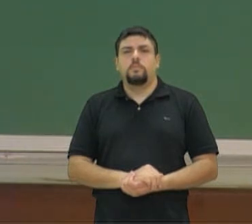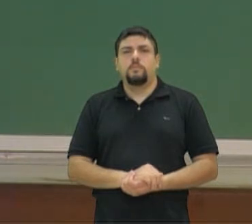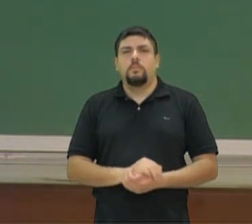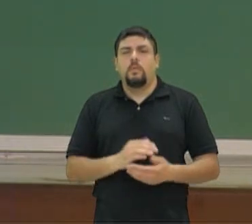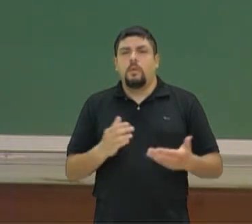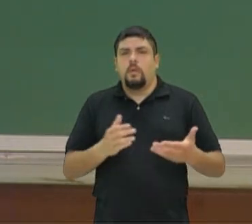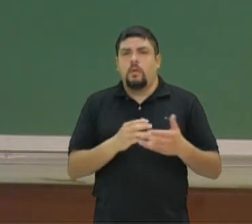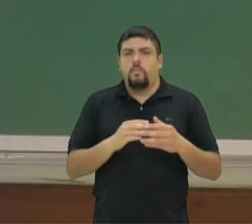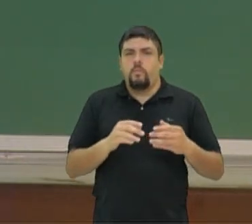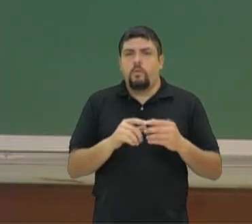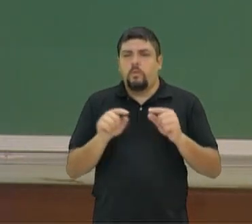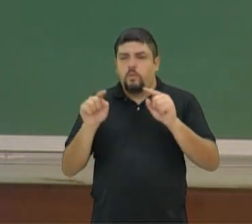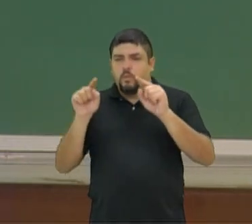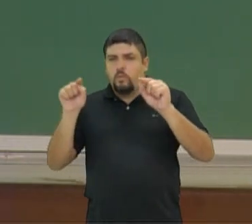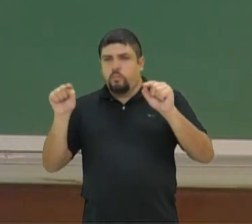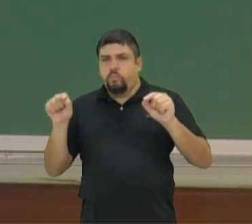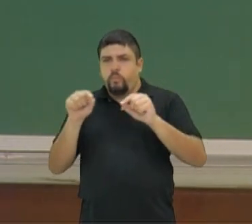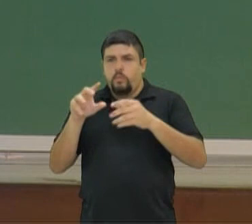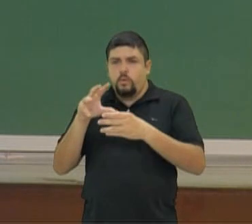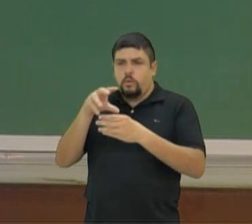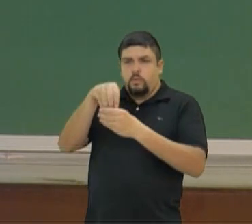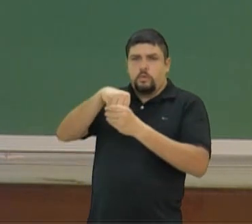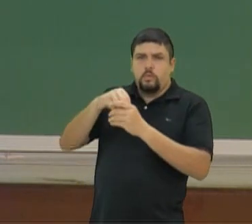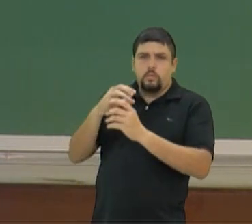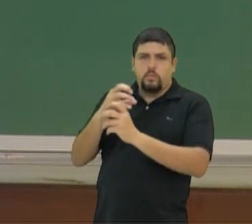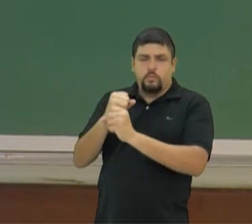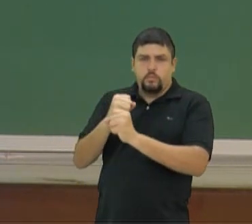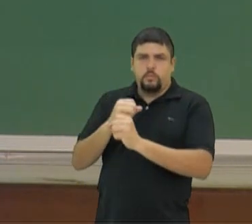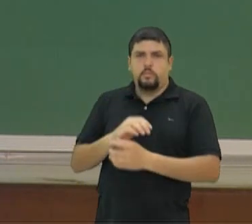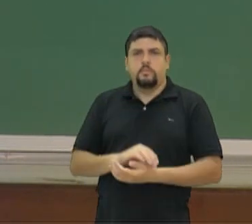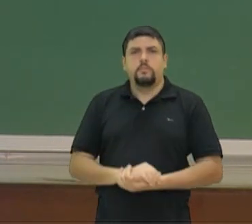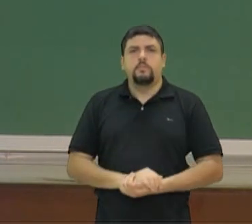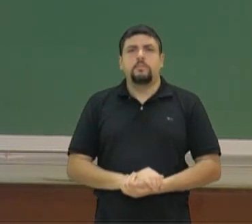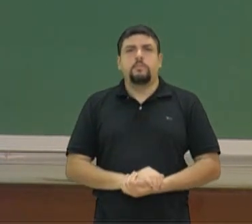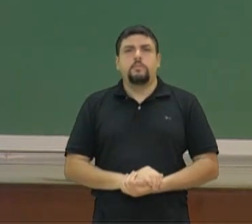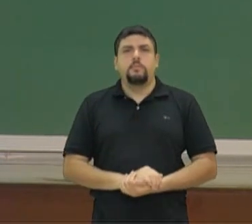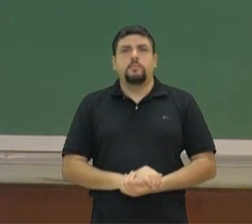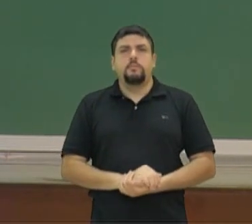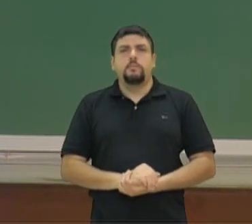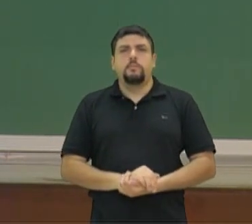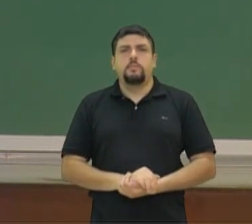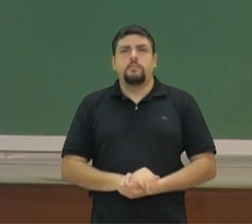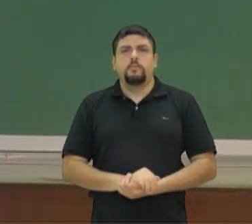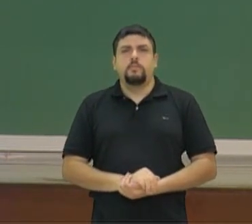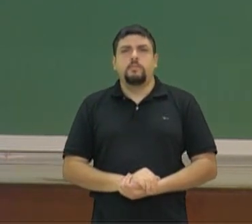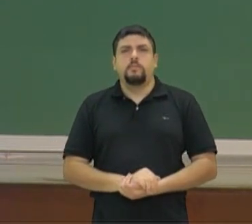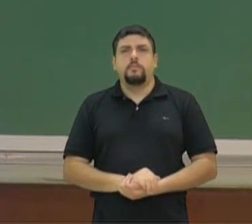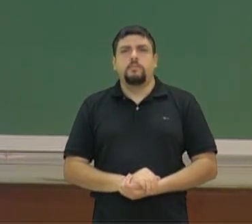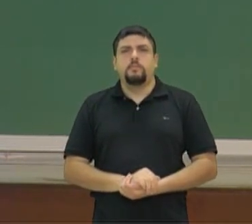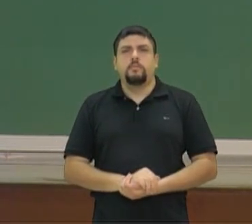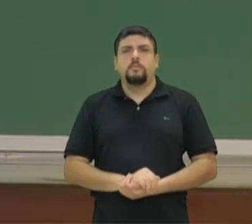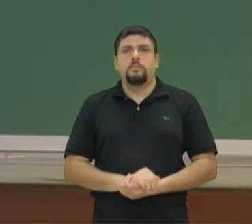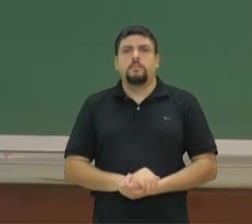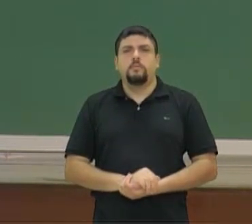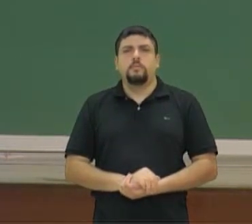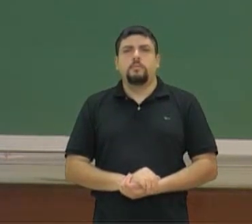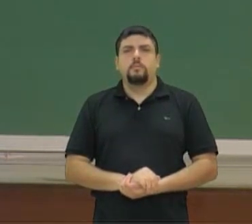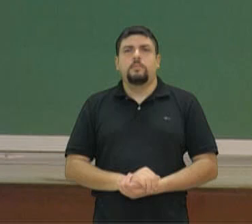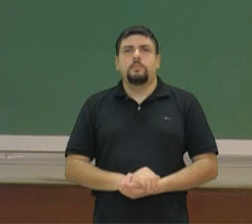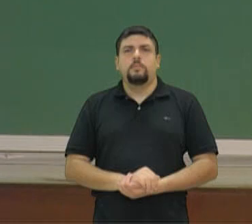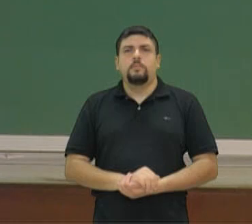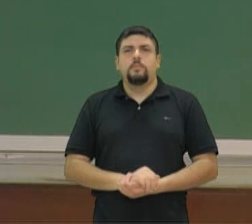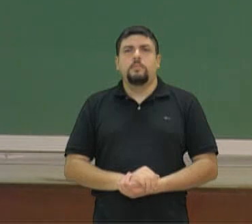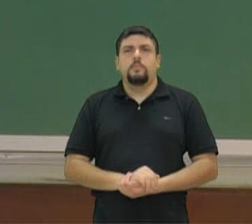meu complexo. Então lá, cosseno de 7π sobre 12, cosseno de π sobre 6. O que eu tenho que fazer aqui mesmo? Subtrair